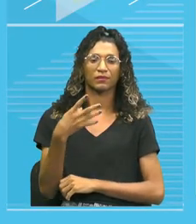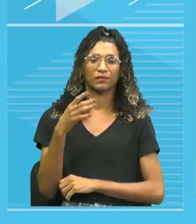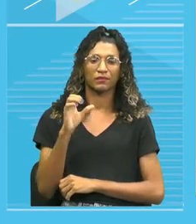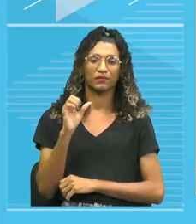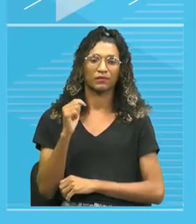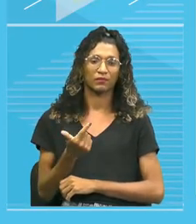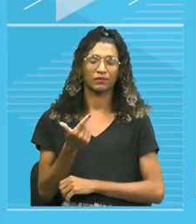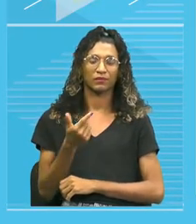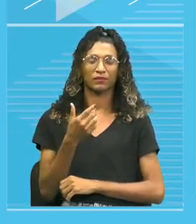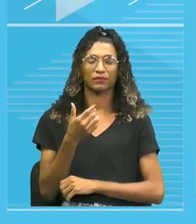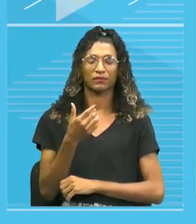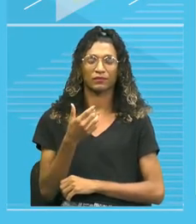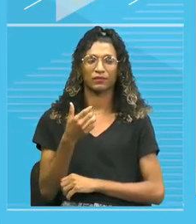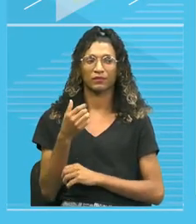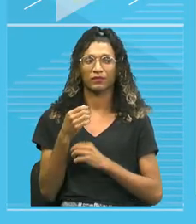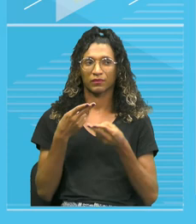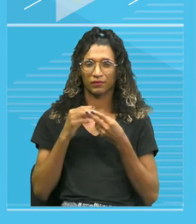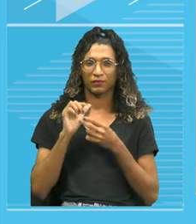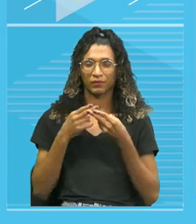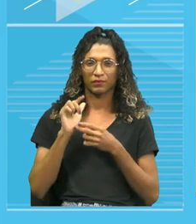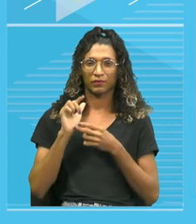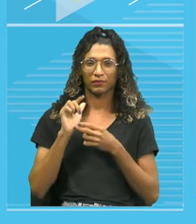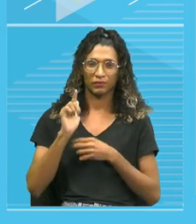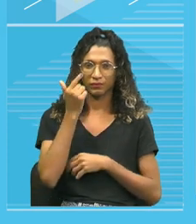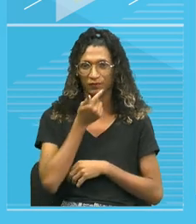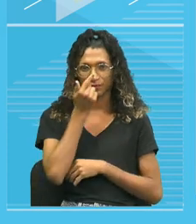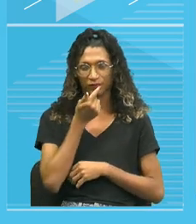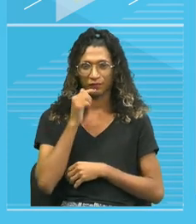glicose tá